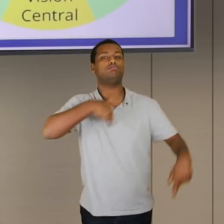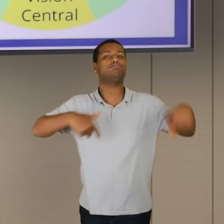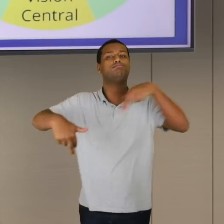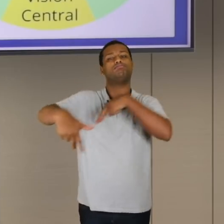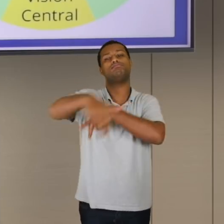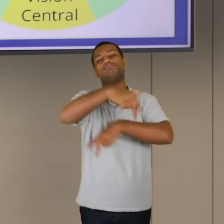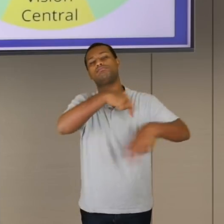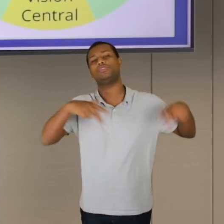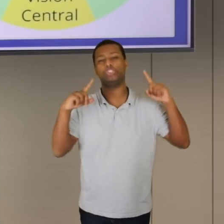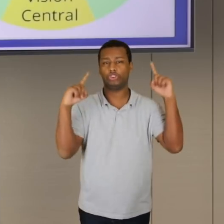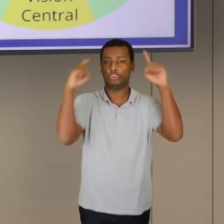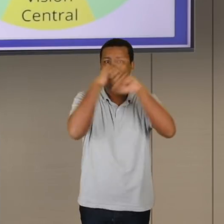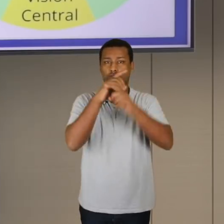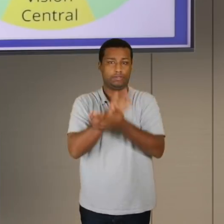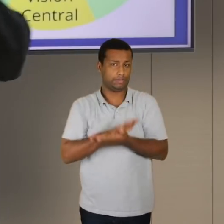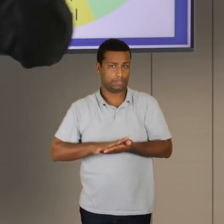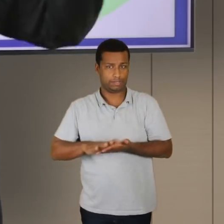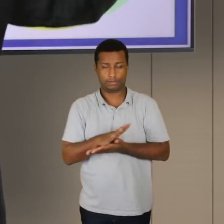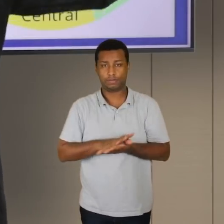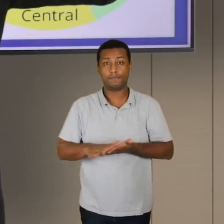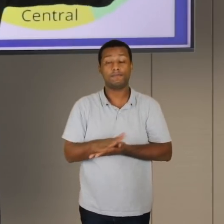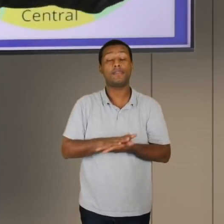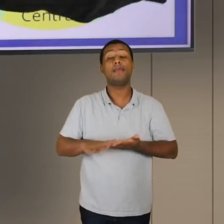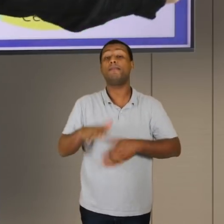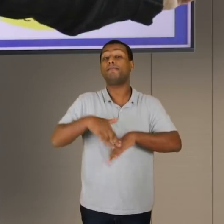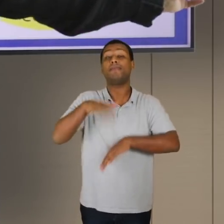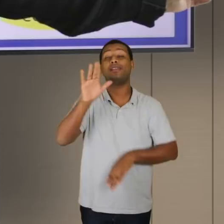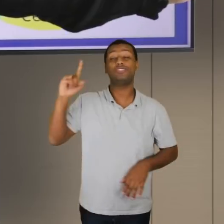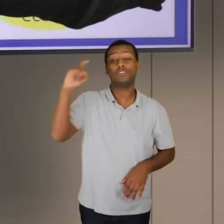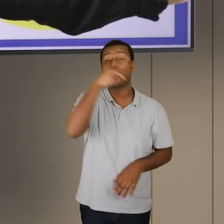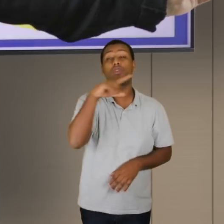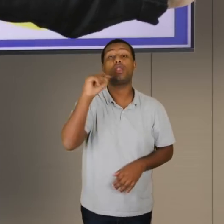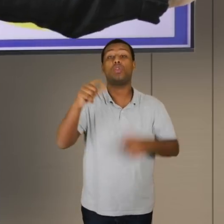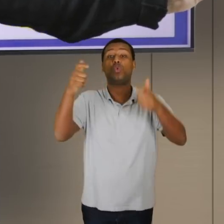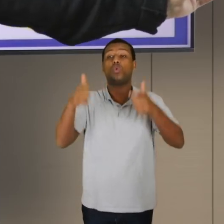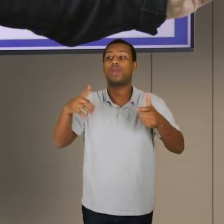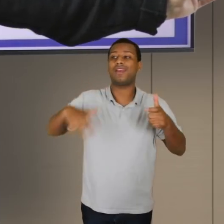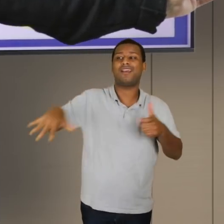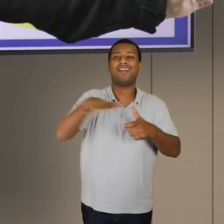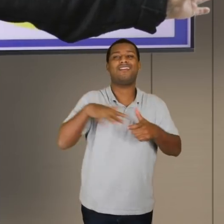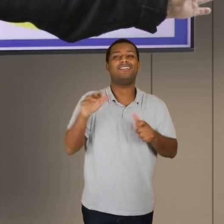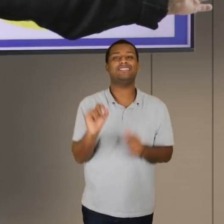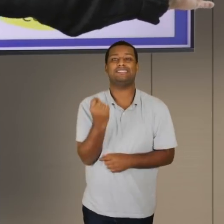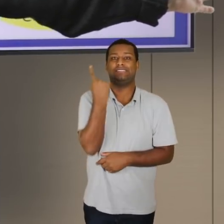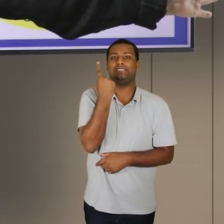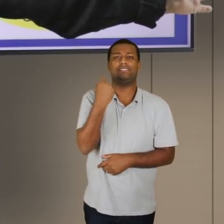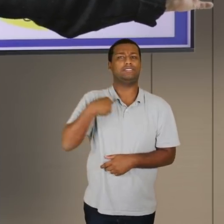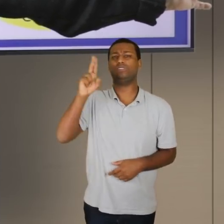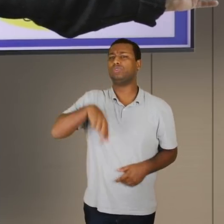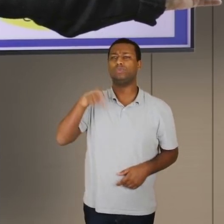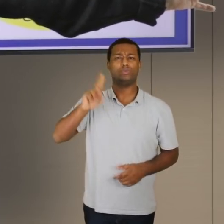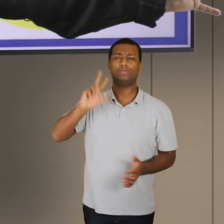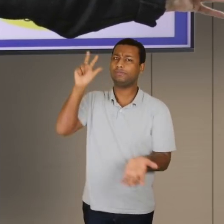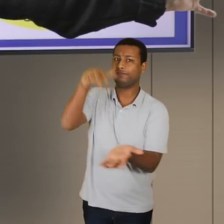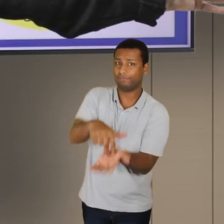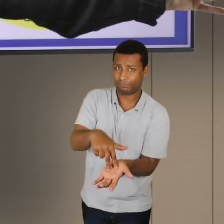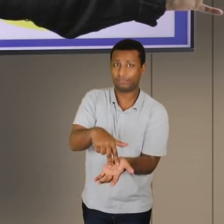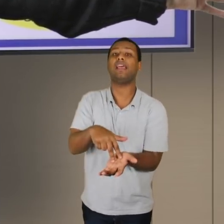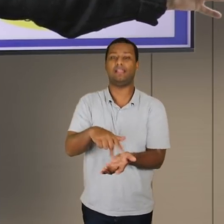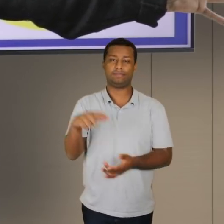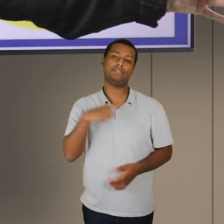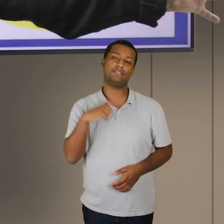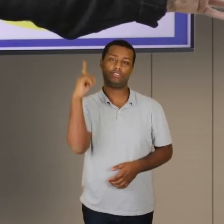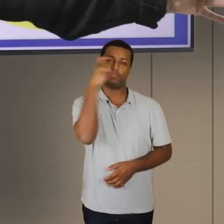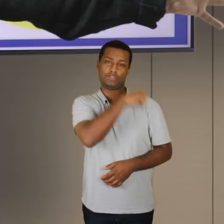nossa capacidade de, eu olhando para frente, abrindo os braços no ângulo de 180 graus, eu consigo ver